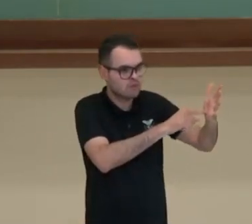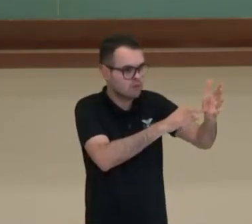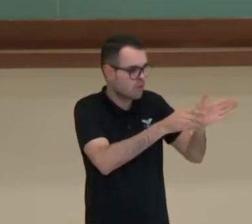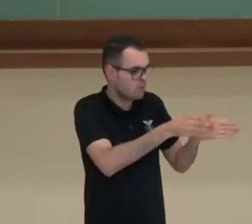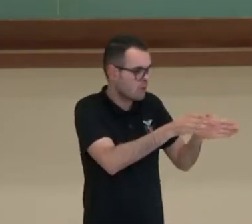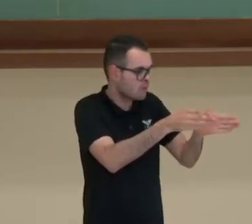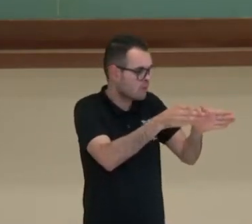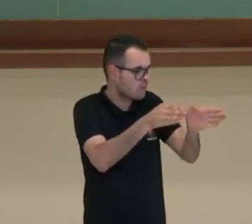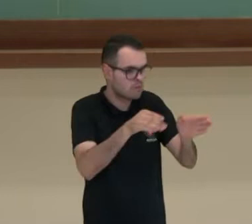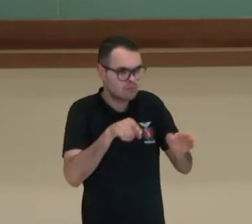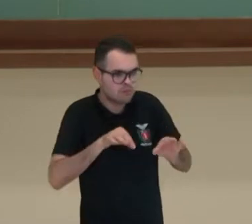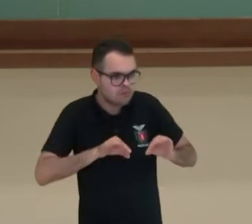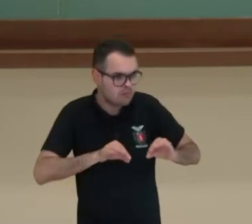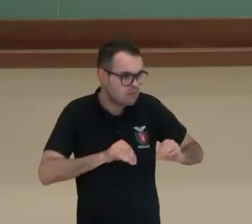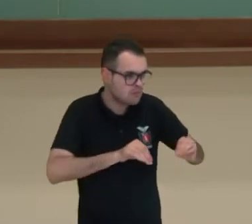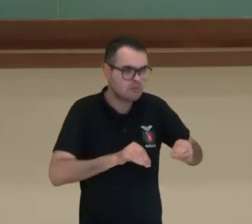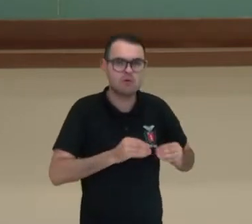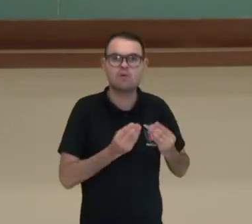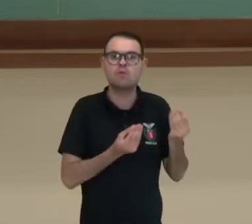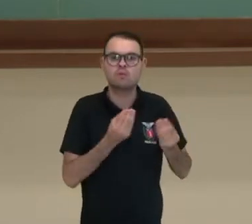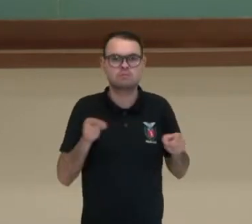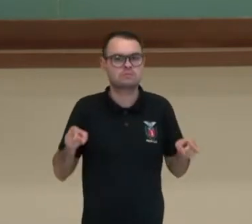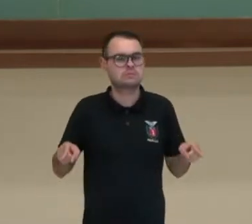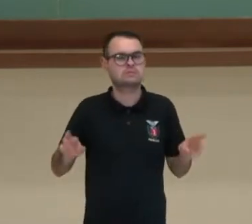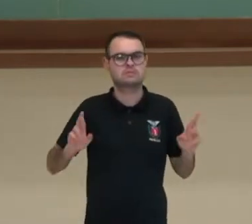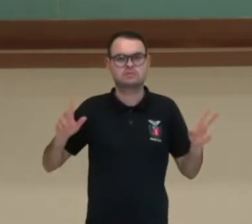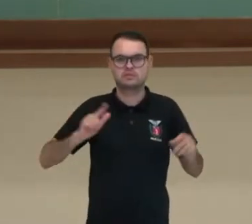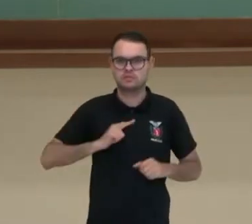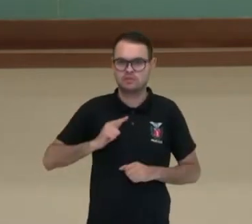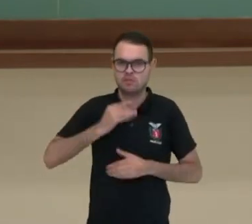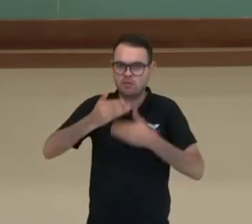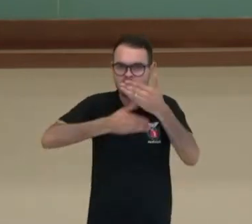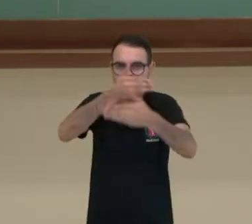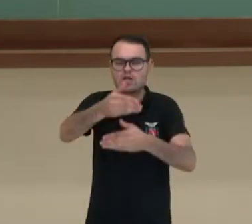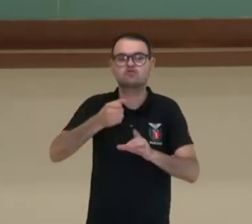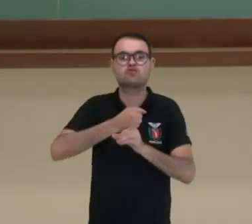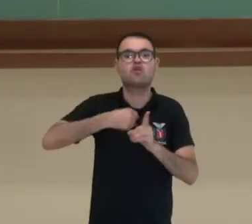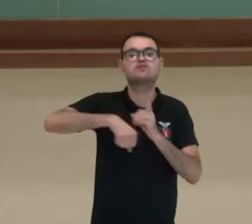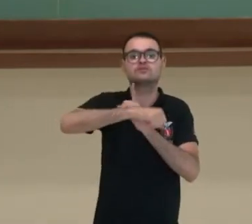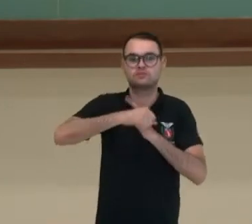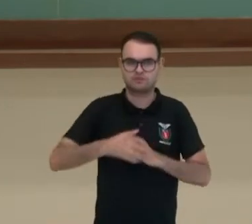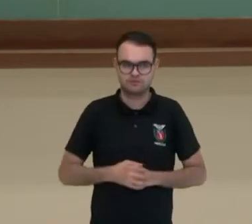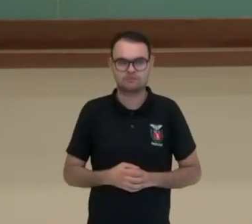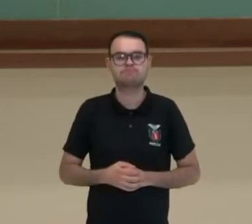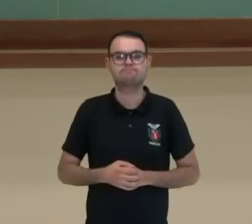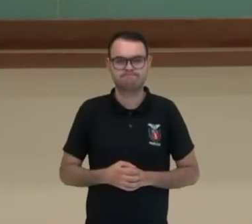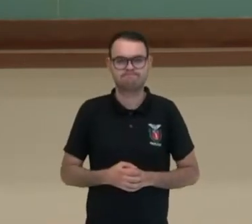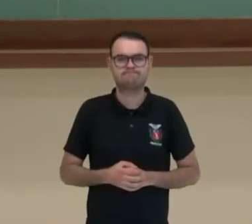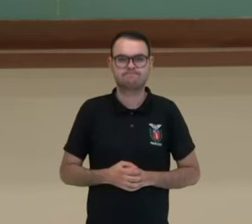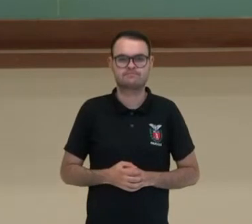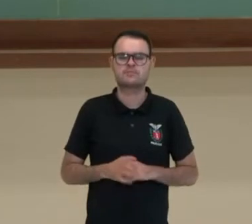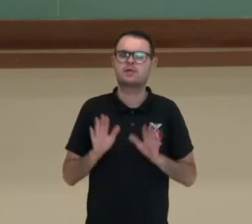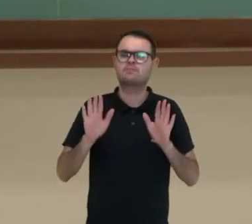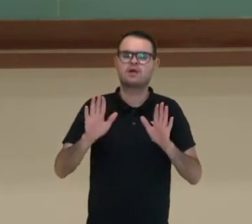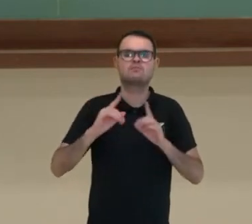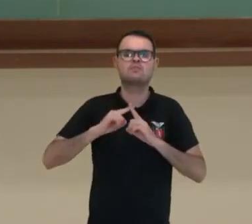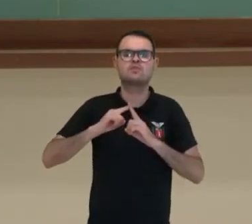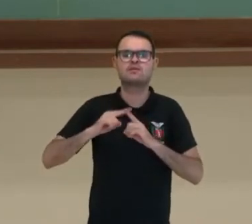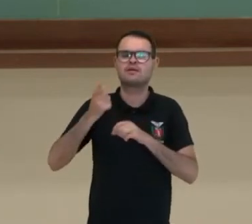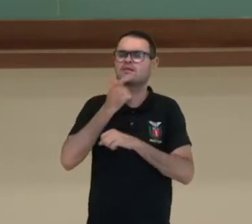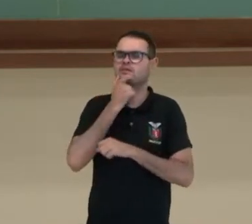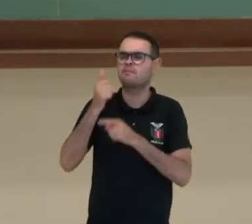realizando o trabalho? Isso causa muita diferença no processo aí social da sociedade. Mas por que a Inglaterra